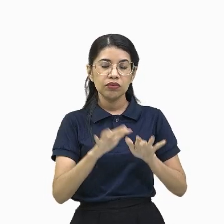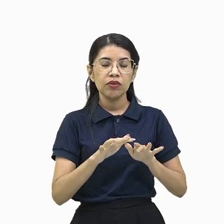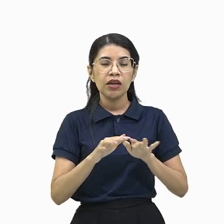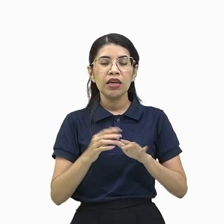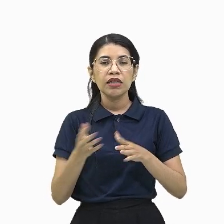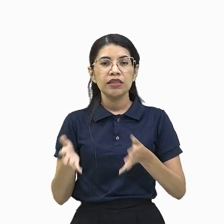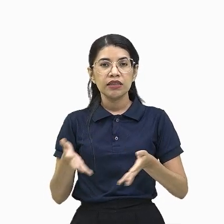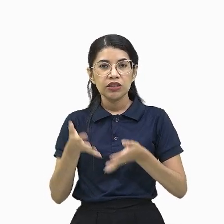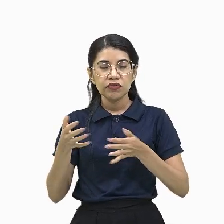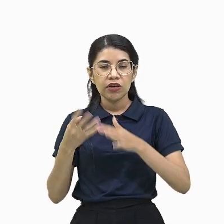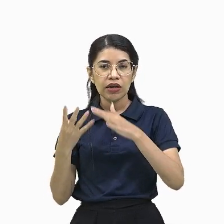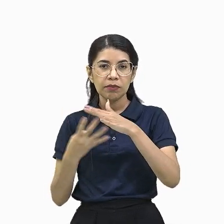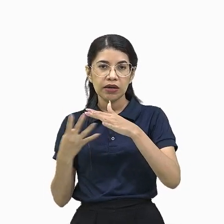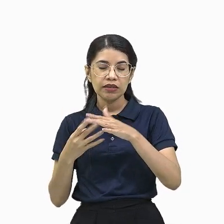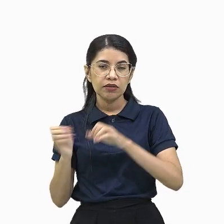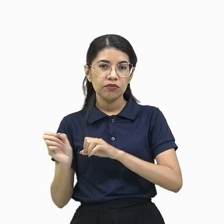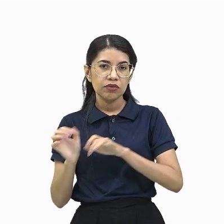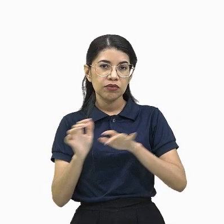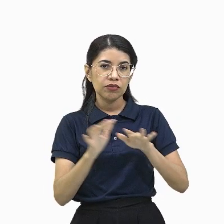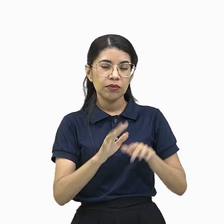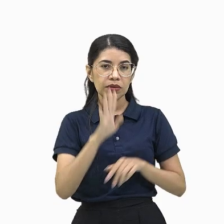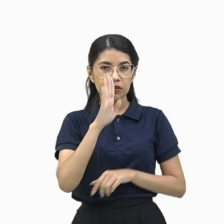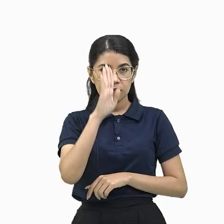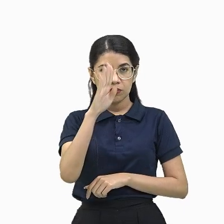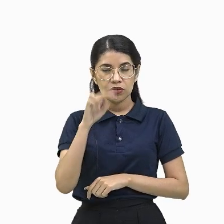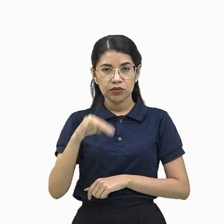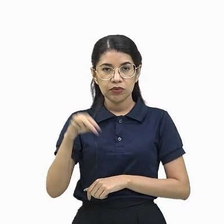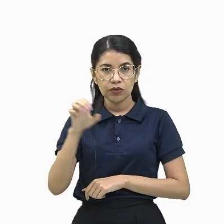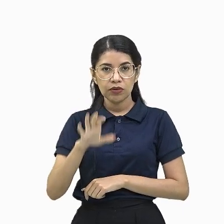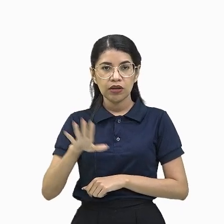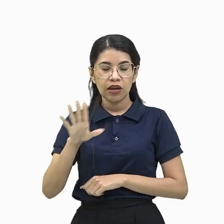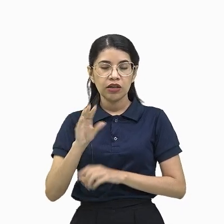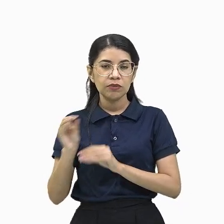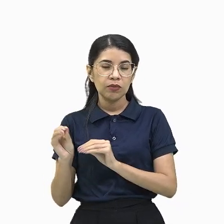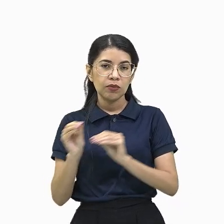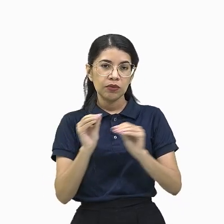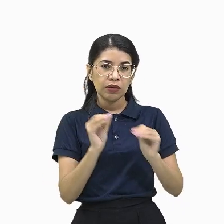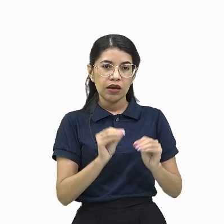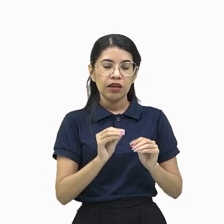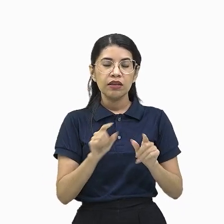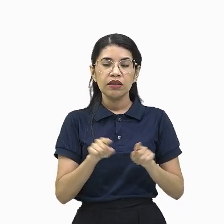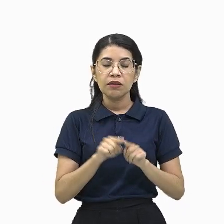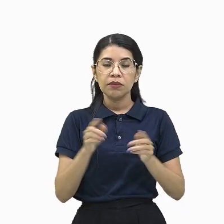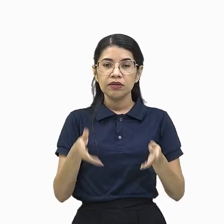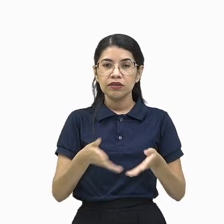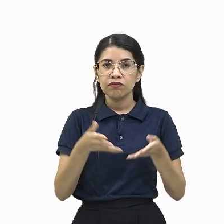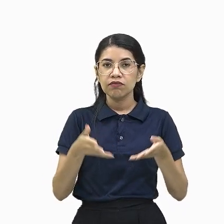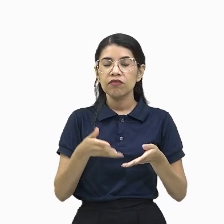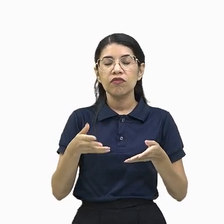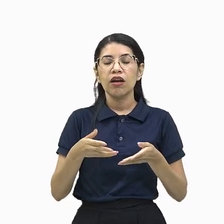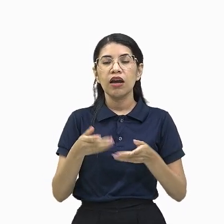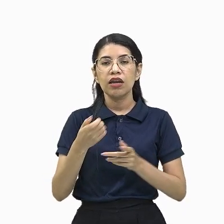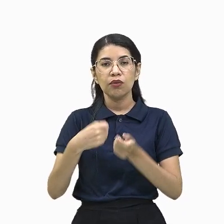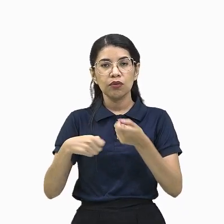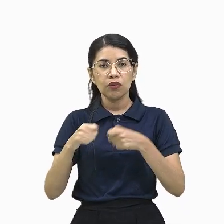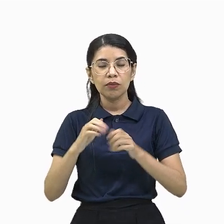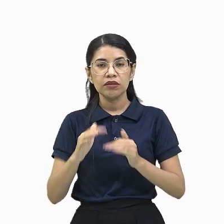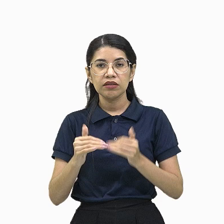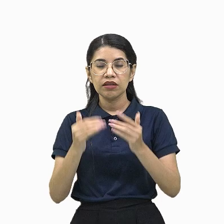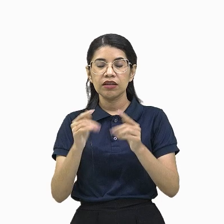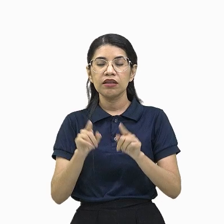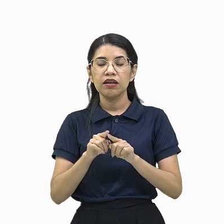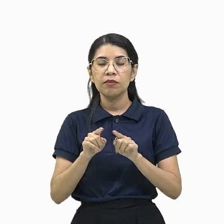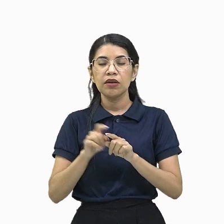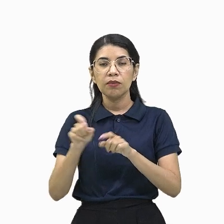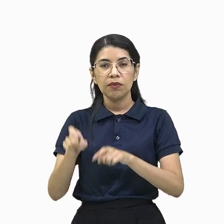outras regiões, especialmente do Nordeste, promover o desenvolvimento econômico com a abertura de novas áreas para agricultura